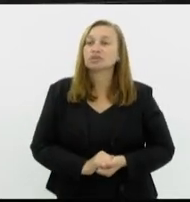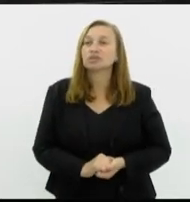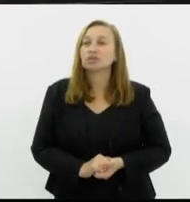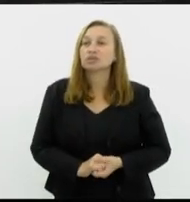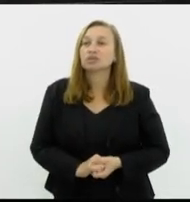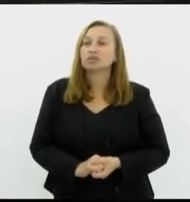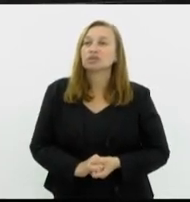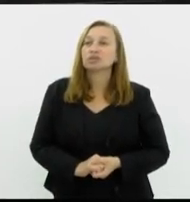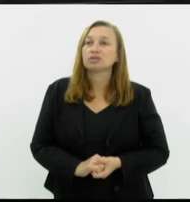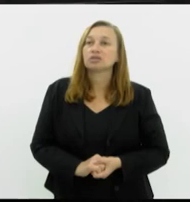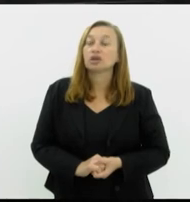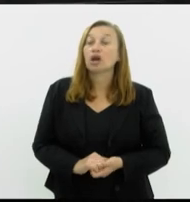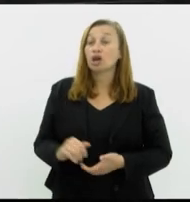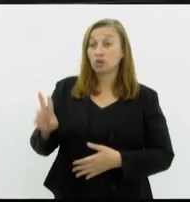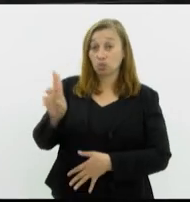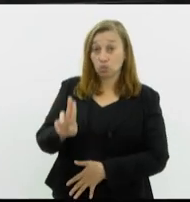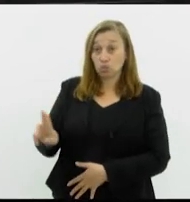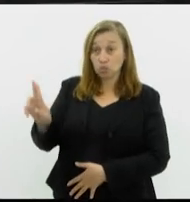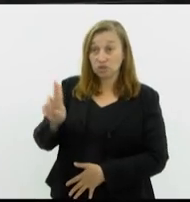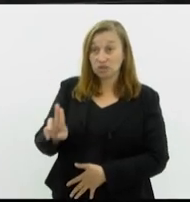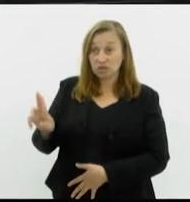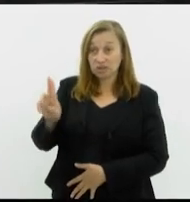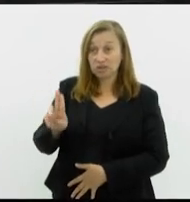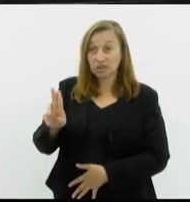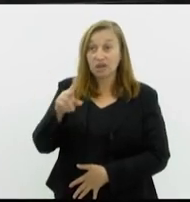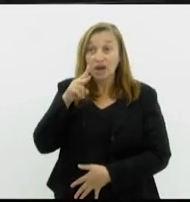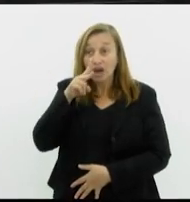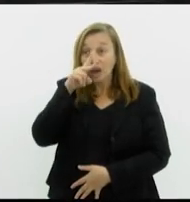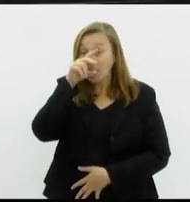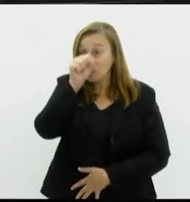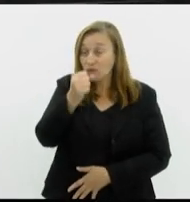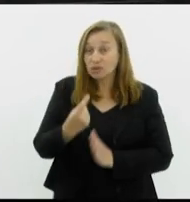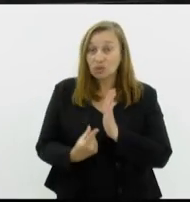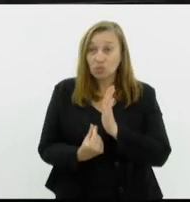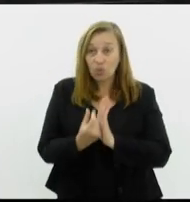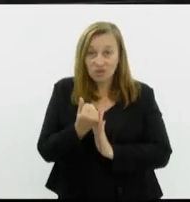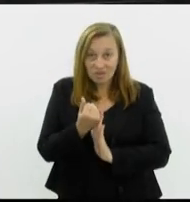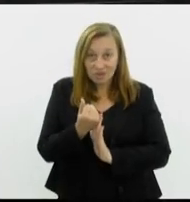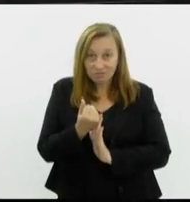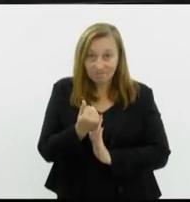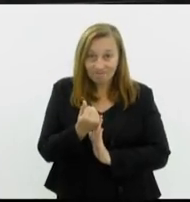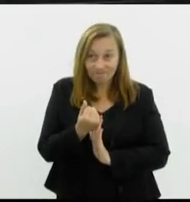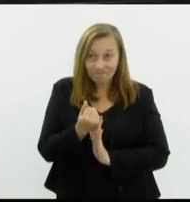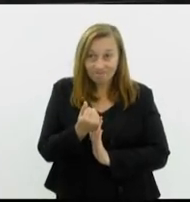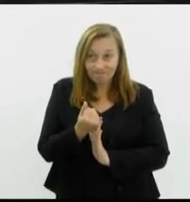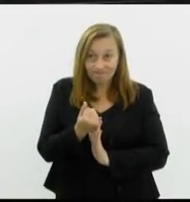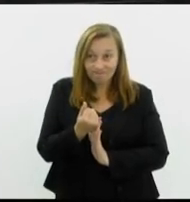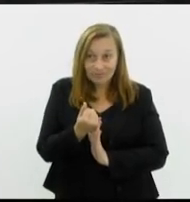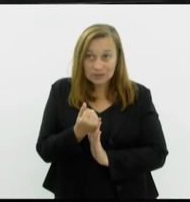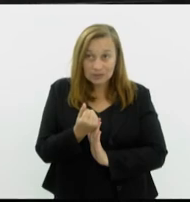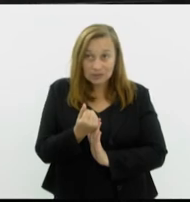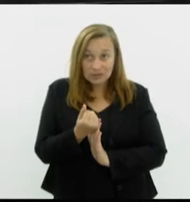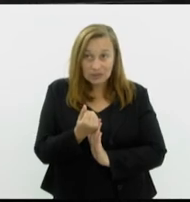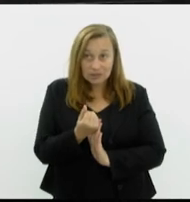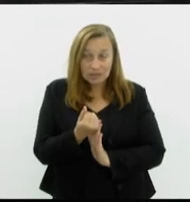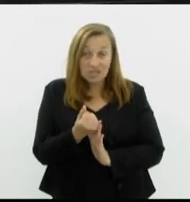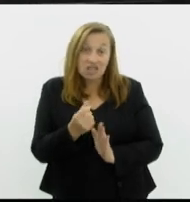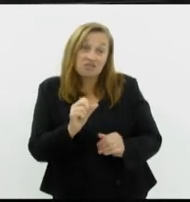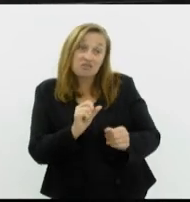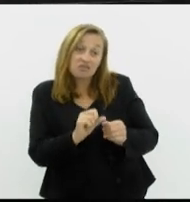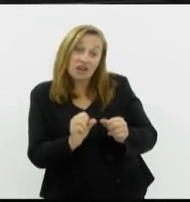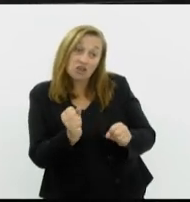ele utiliza a força do orçamento e executa aquelas obras ou